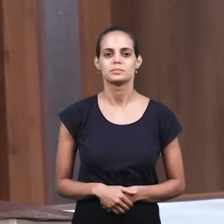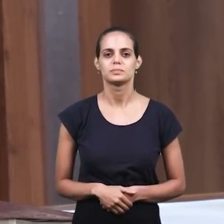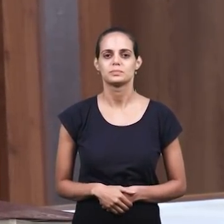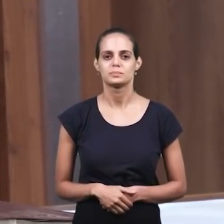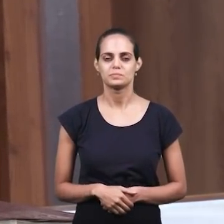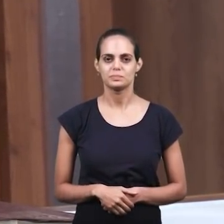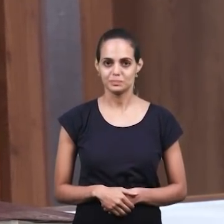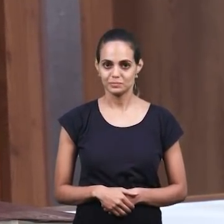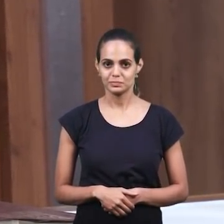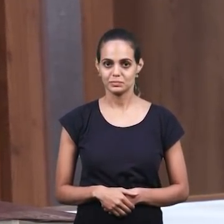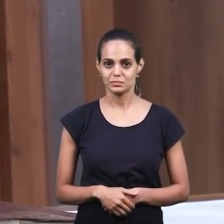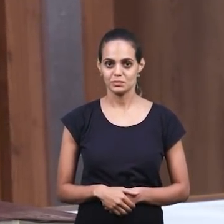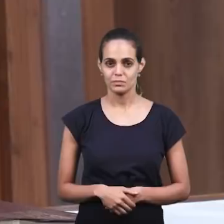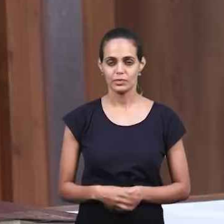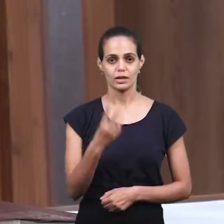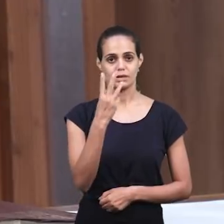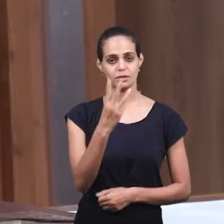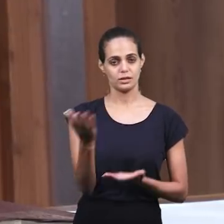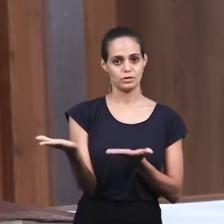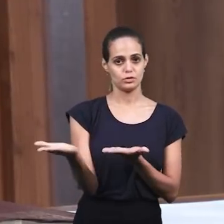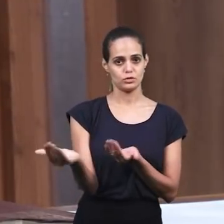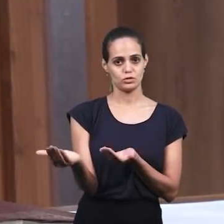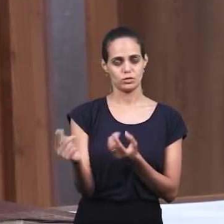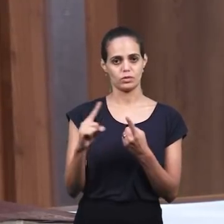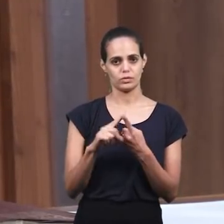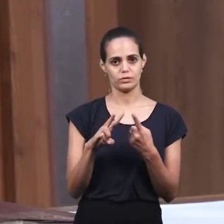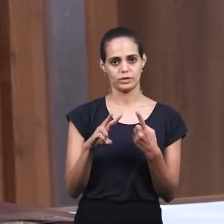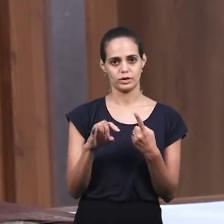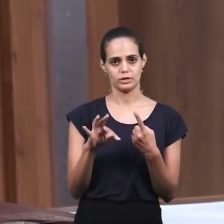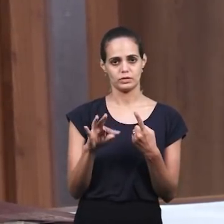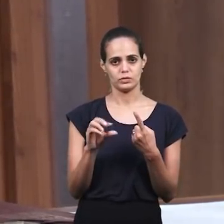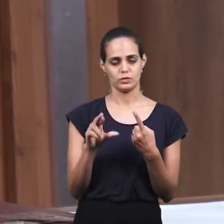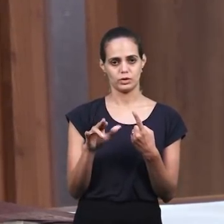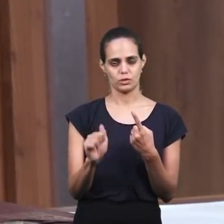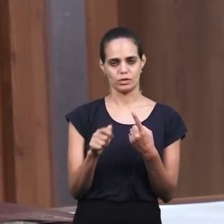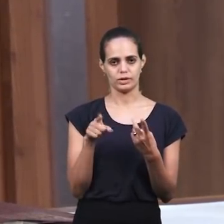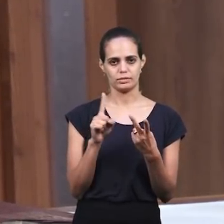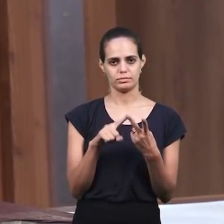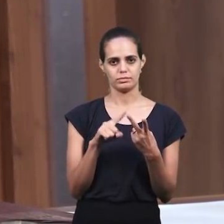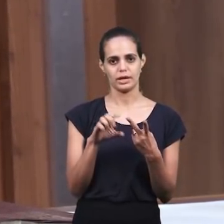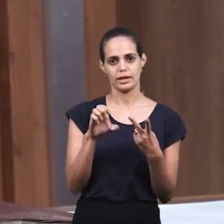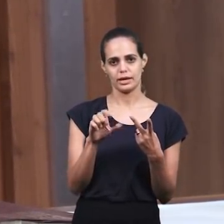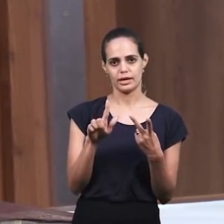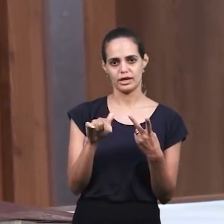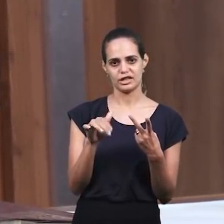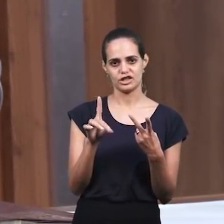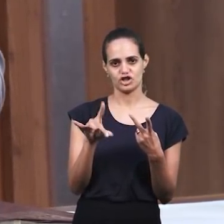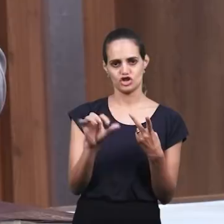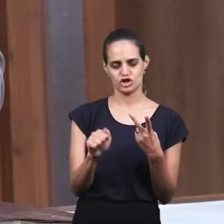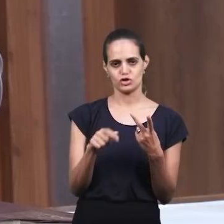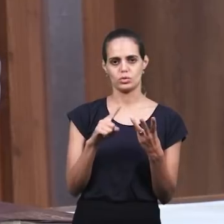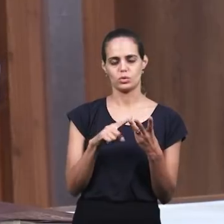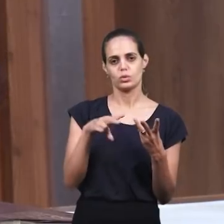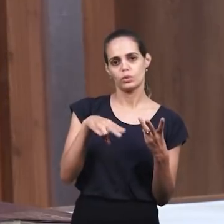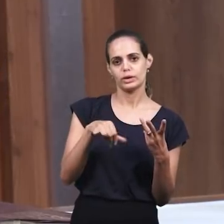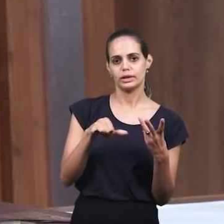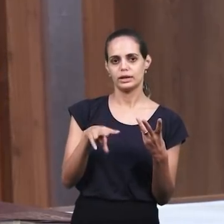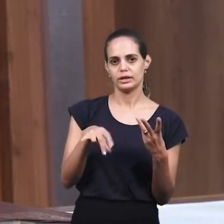do Suar. São os jovens, são 3 jovens, Vitória Bressan, Egídio Médici e